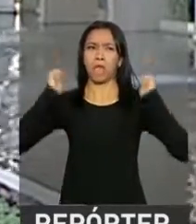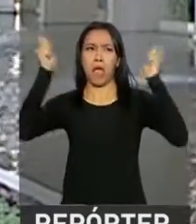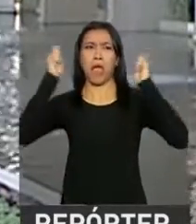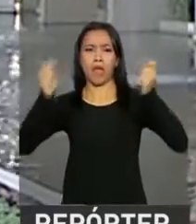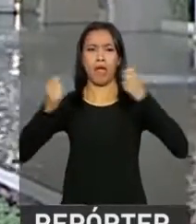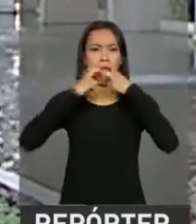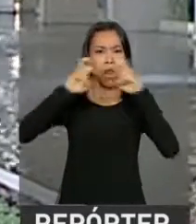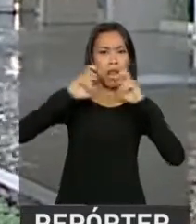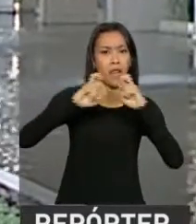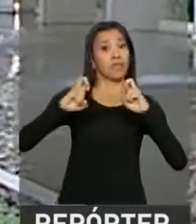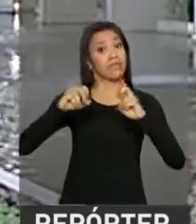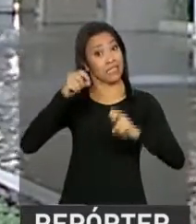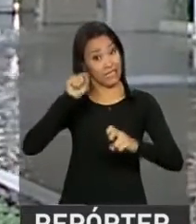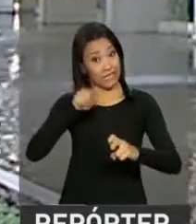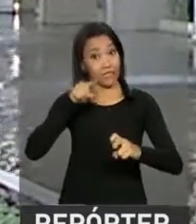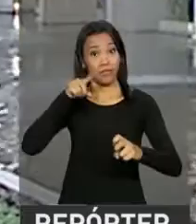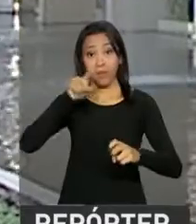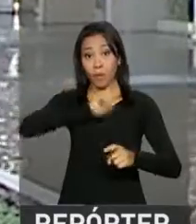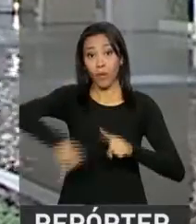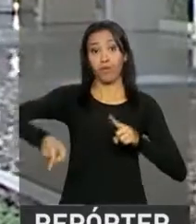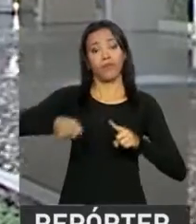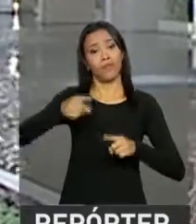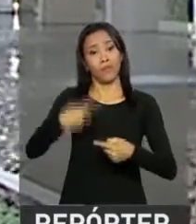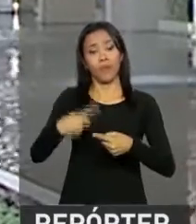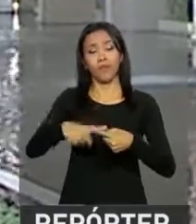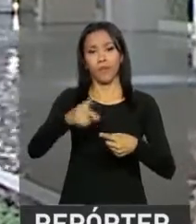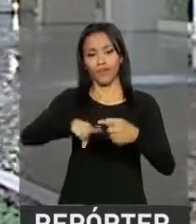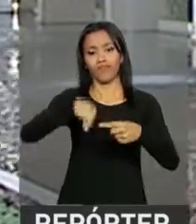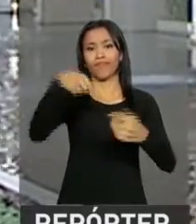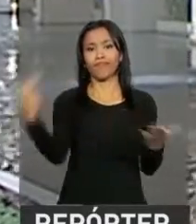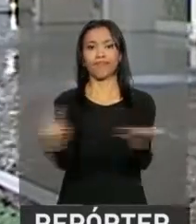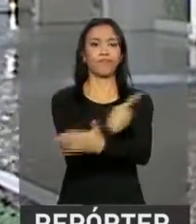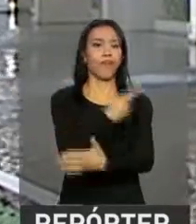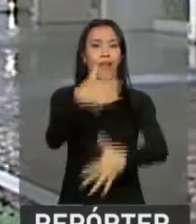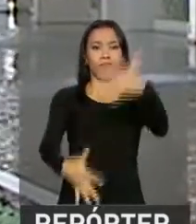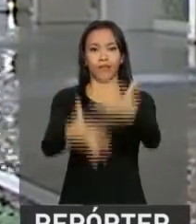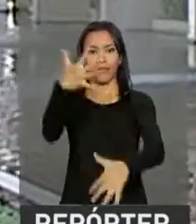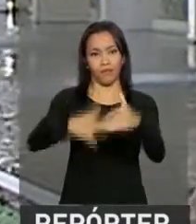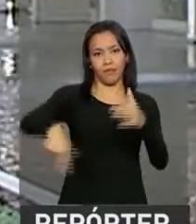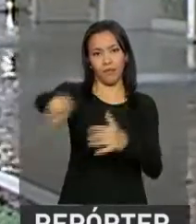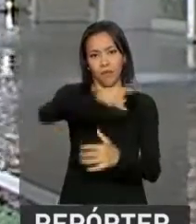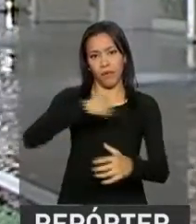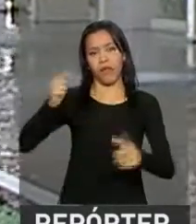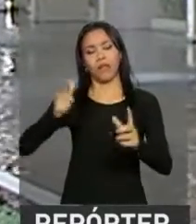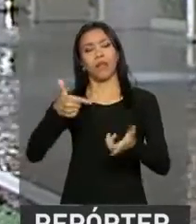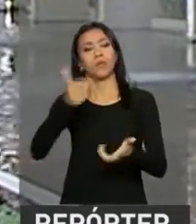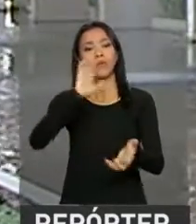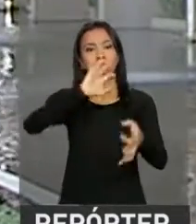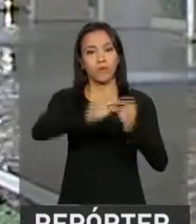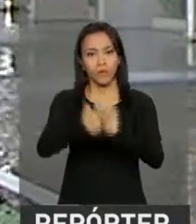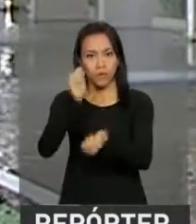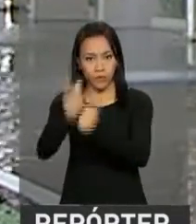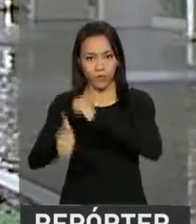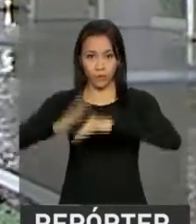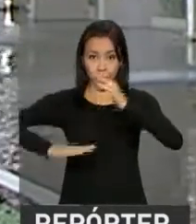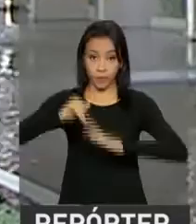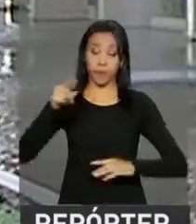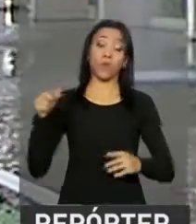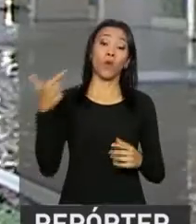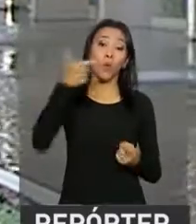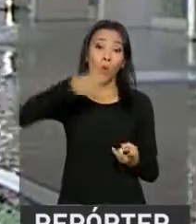os atletas renato uma outra nota do ministério da justiça fala que a má nota o esquema de segurança das olimpíadas